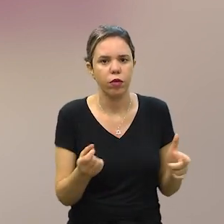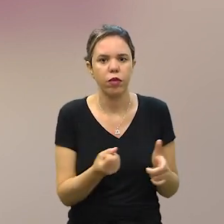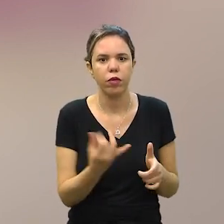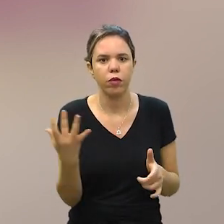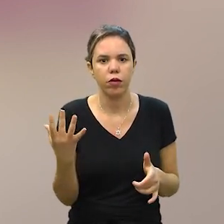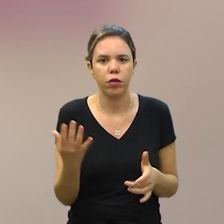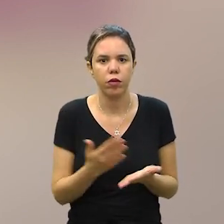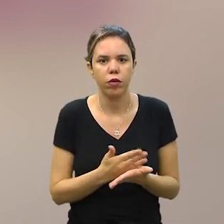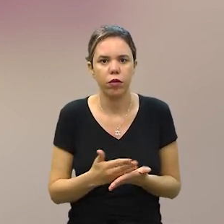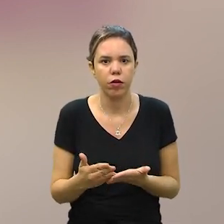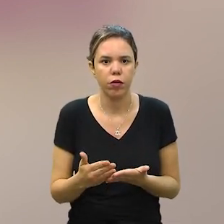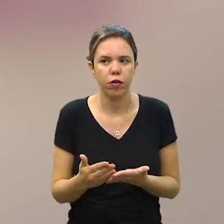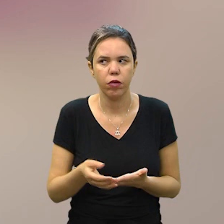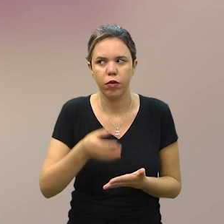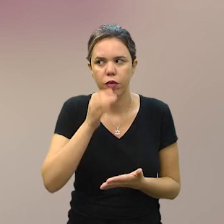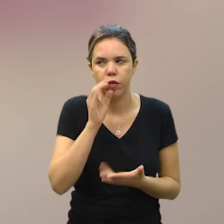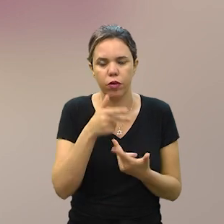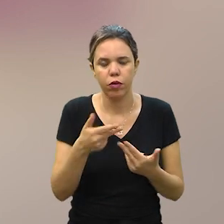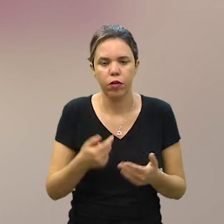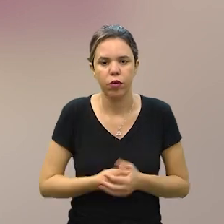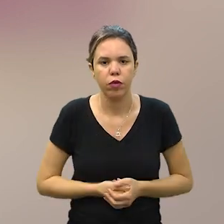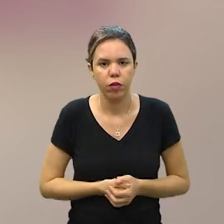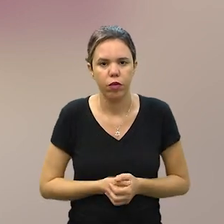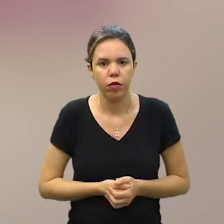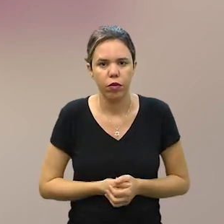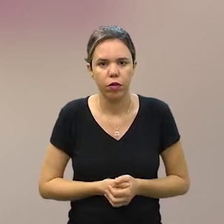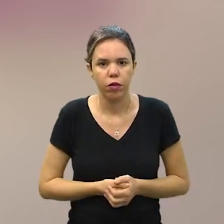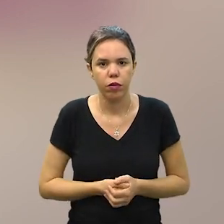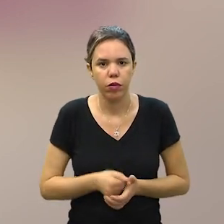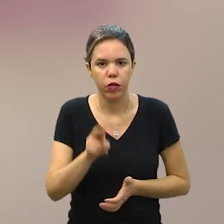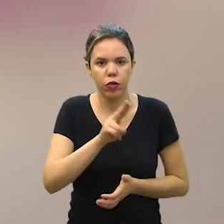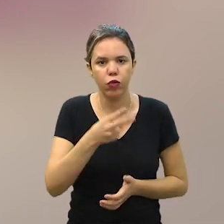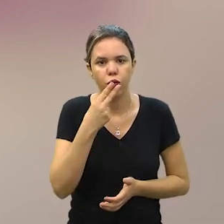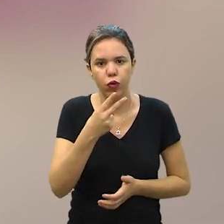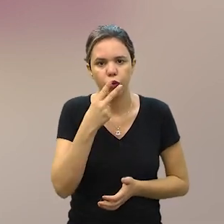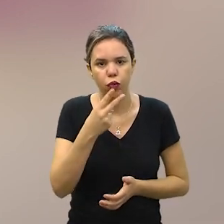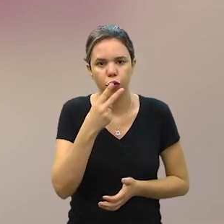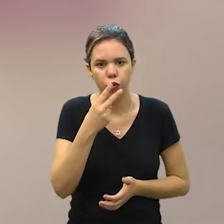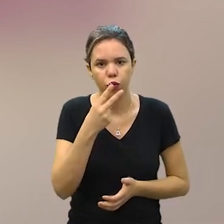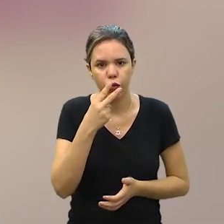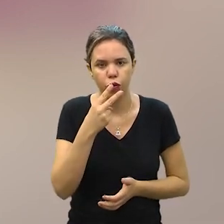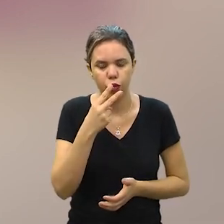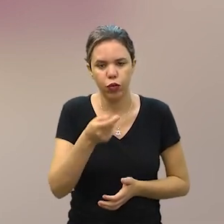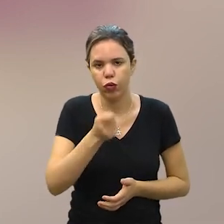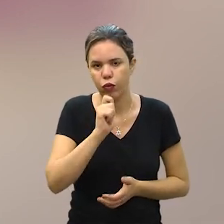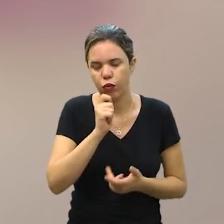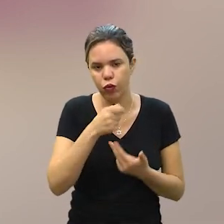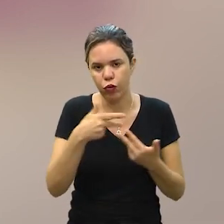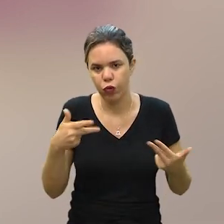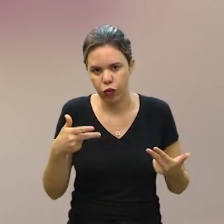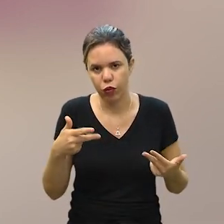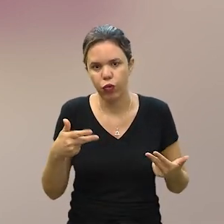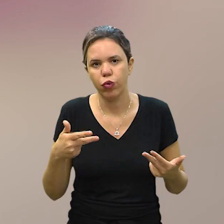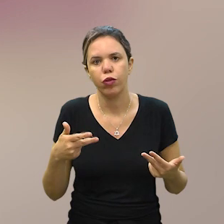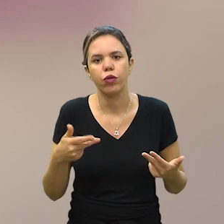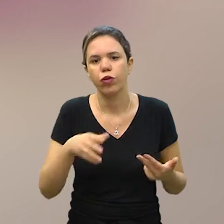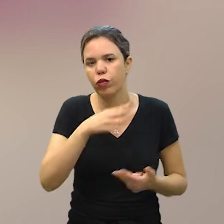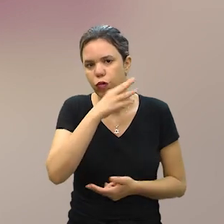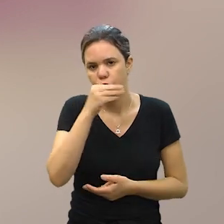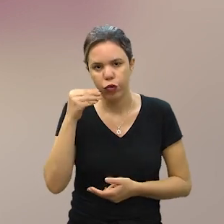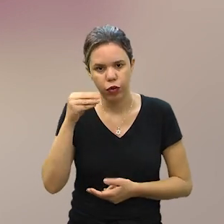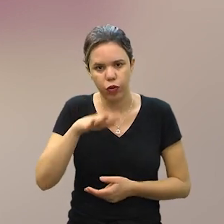o índice ou começaram a beber, né? E o uso de cigarros e até mesmo de drogas entre